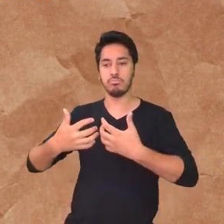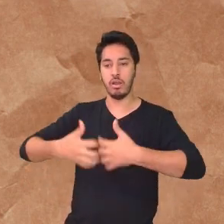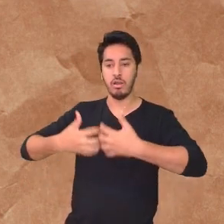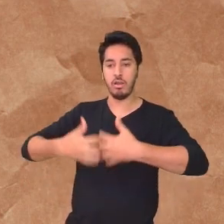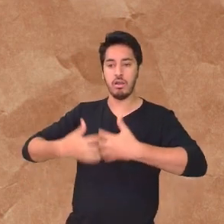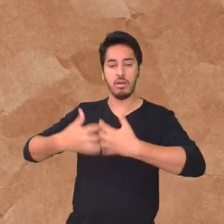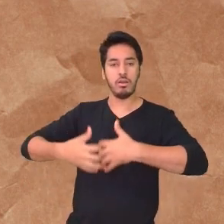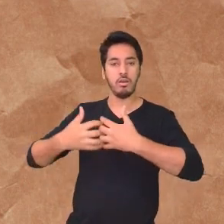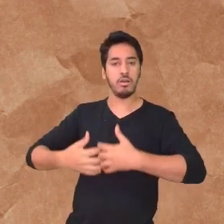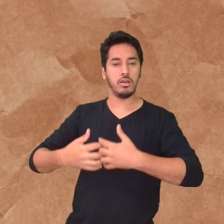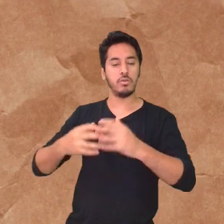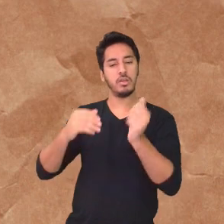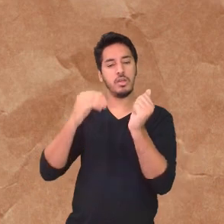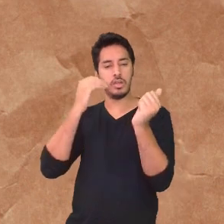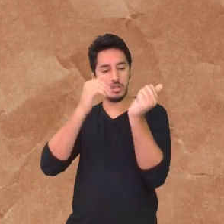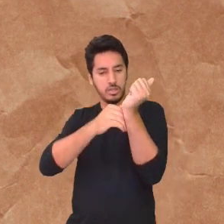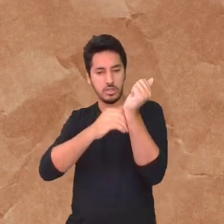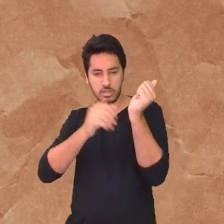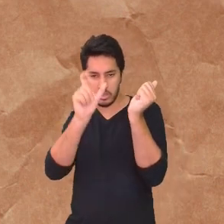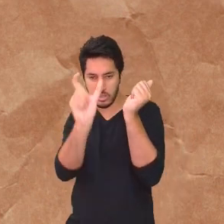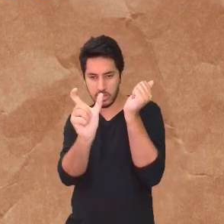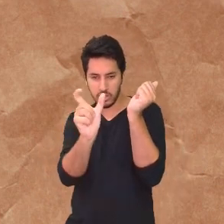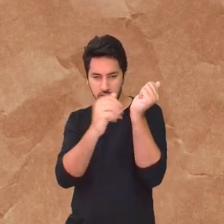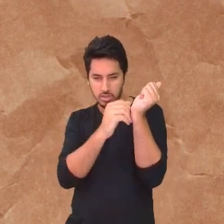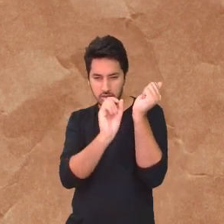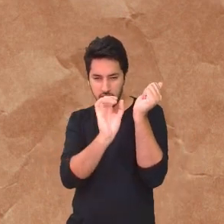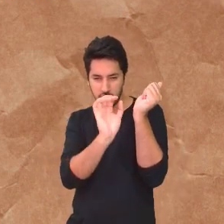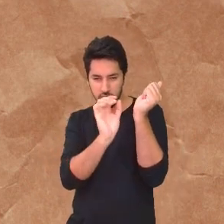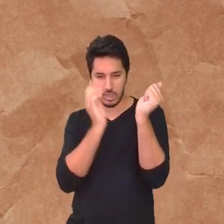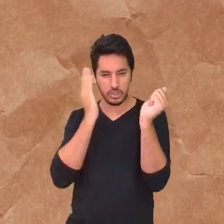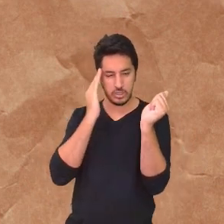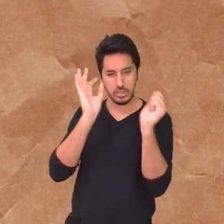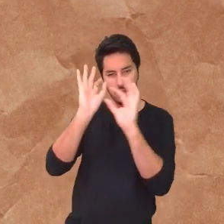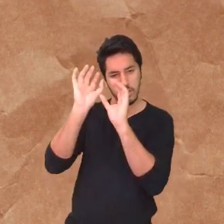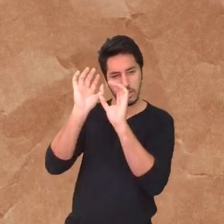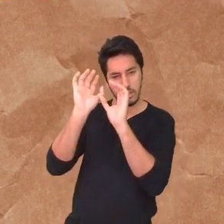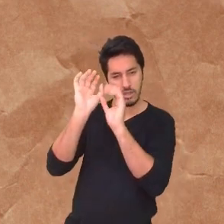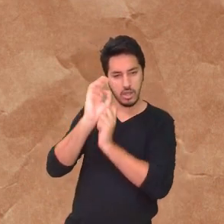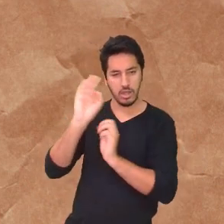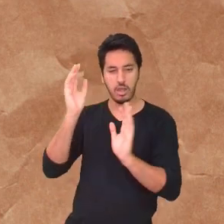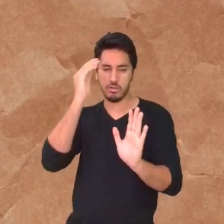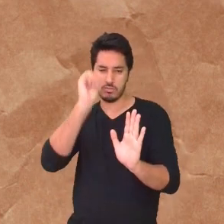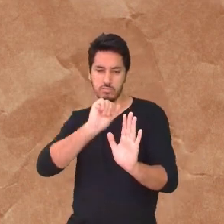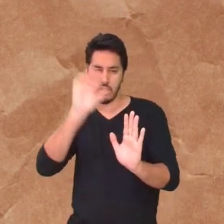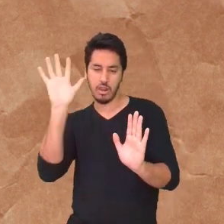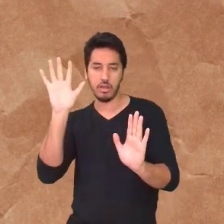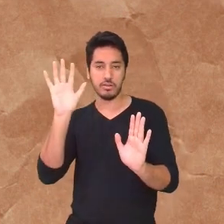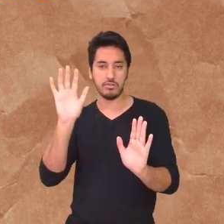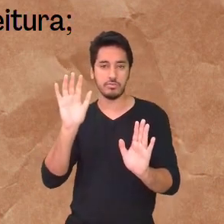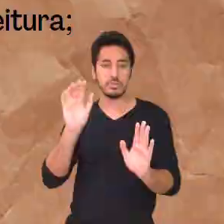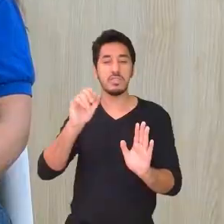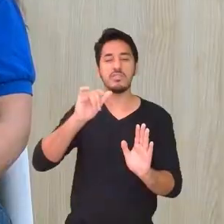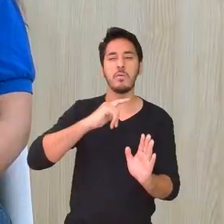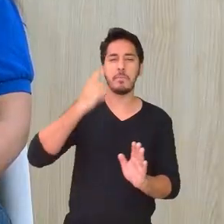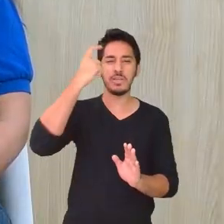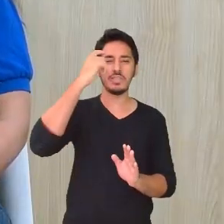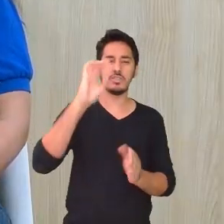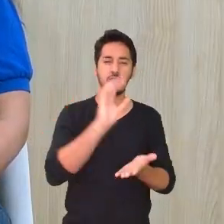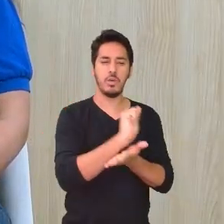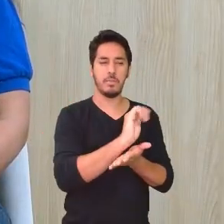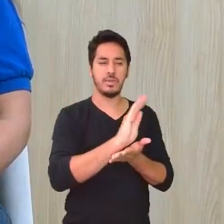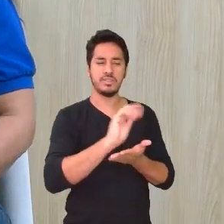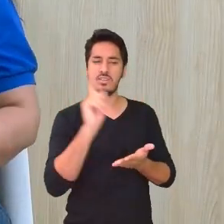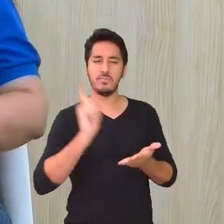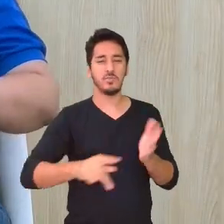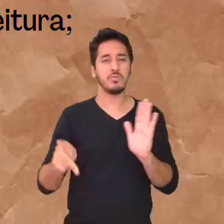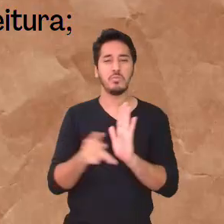codificar e decodificar. A leitura escrita, às vezes, se pensando somente na alfabetização, é muito mecânico. Mas não,